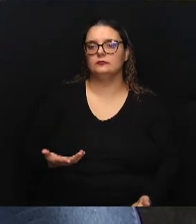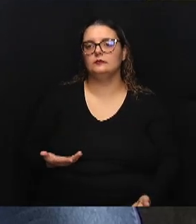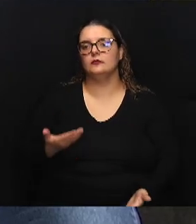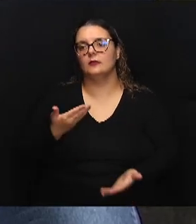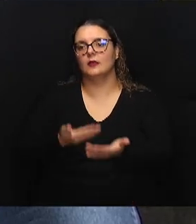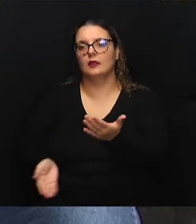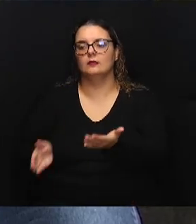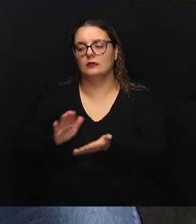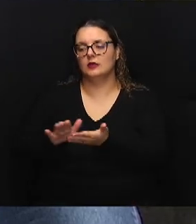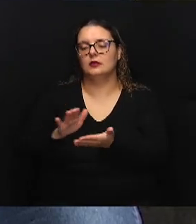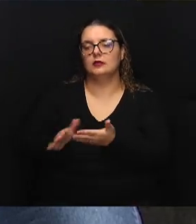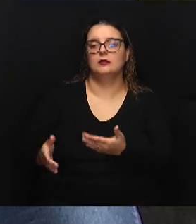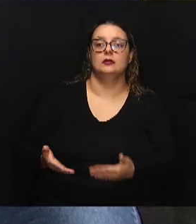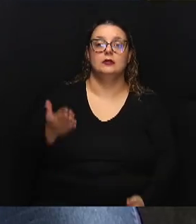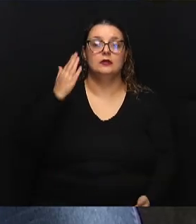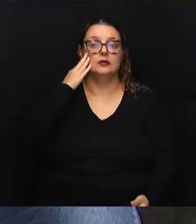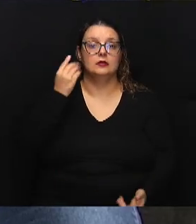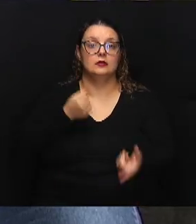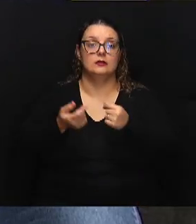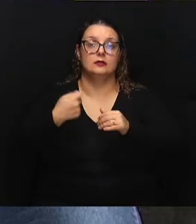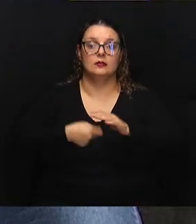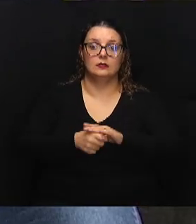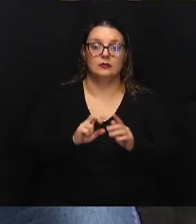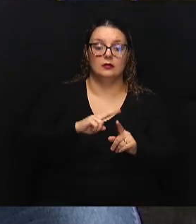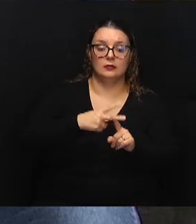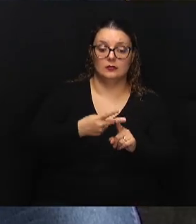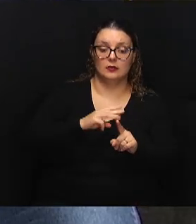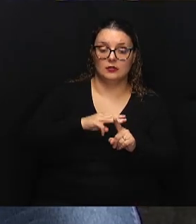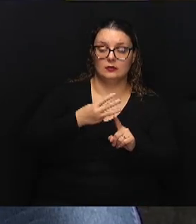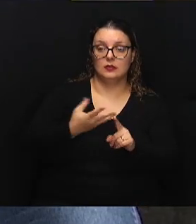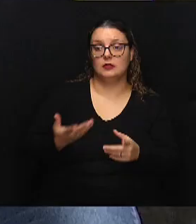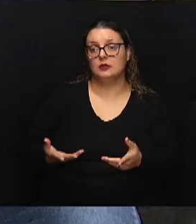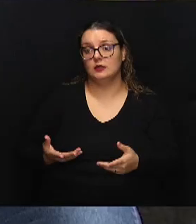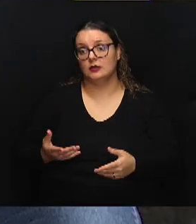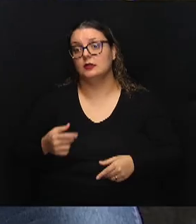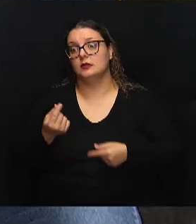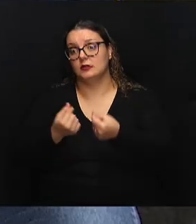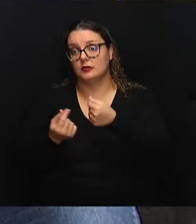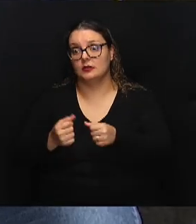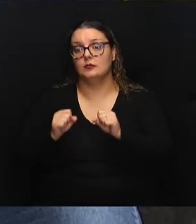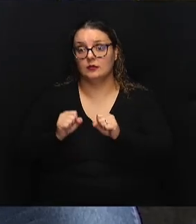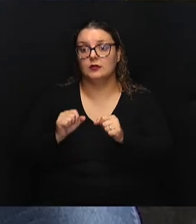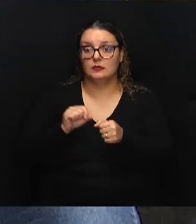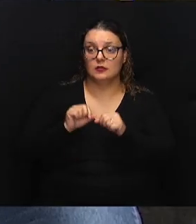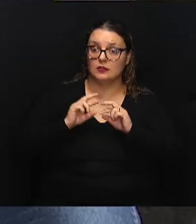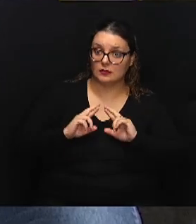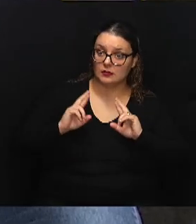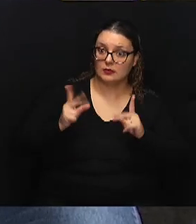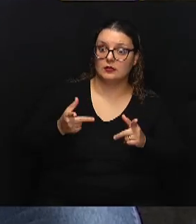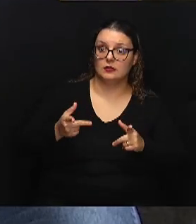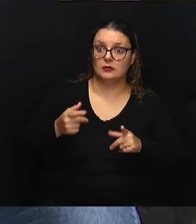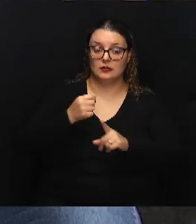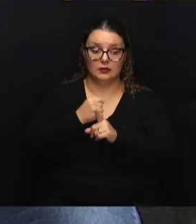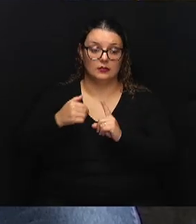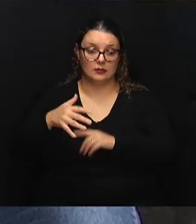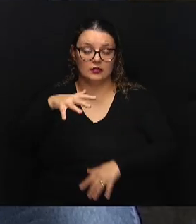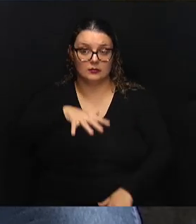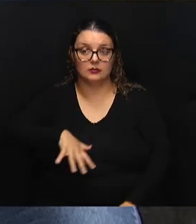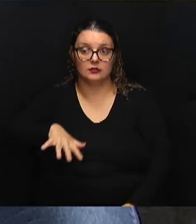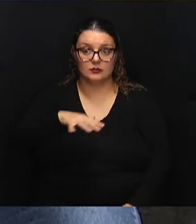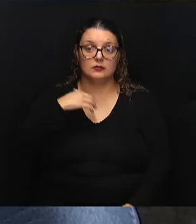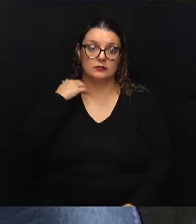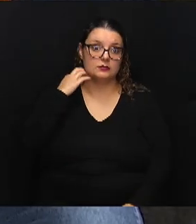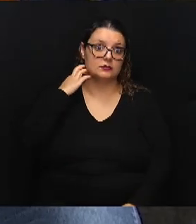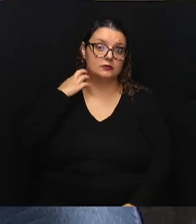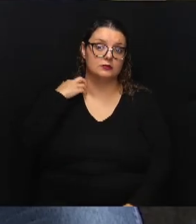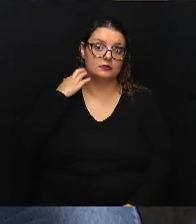desperdício, desde como saber investir, como multiplicar esse dinheiro, possa realmente fazer a diferença nessa sociedade, que